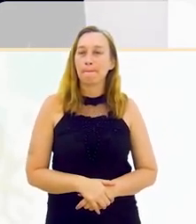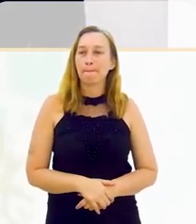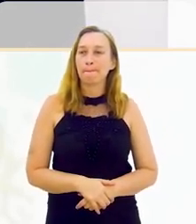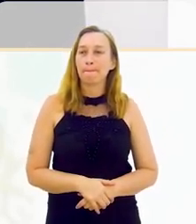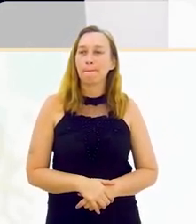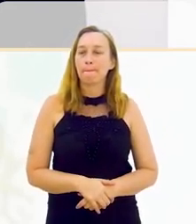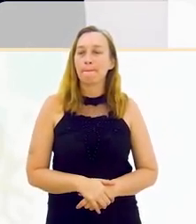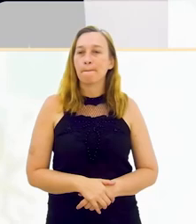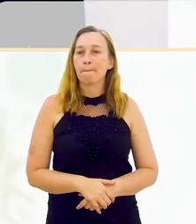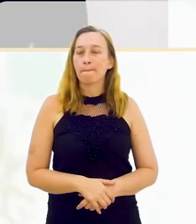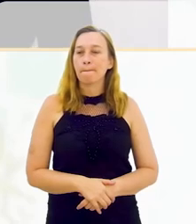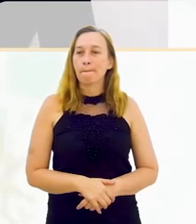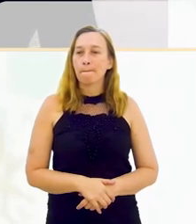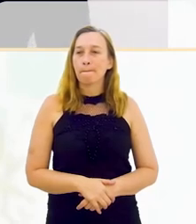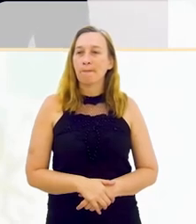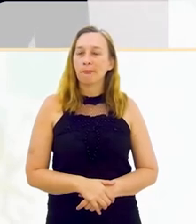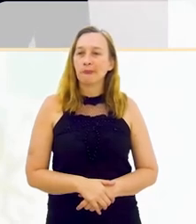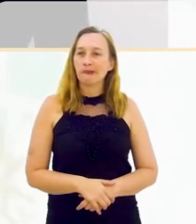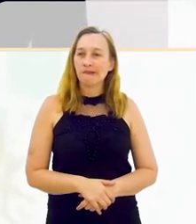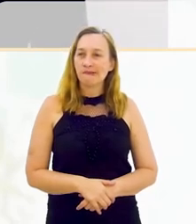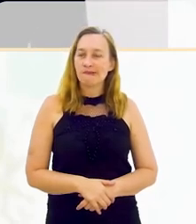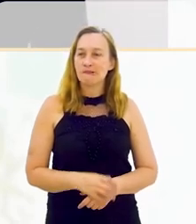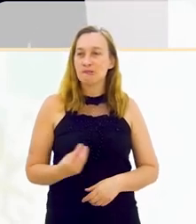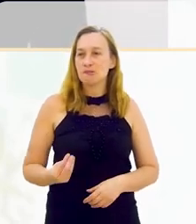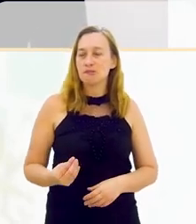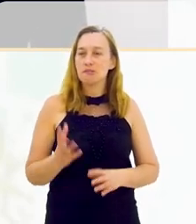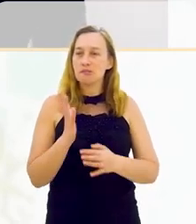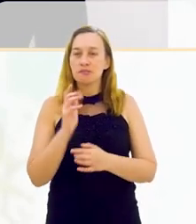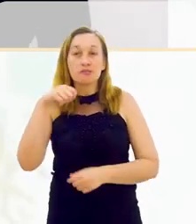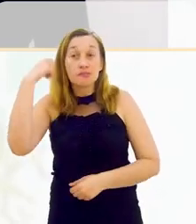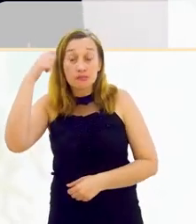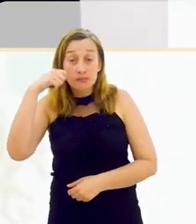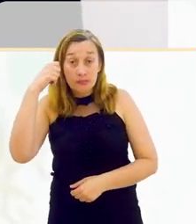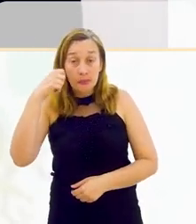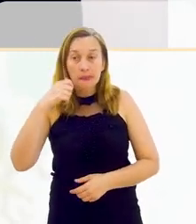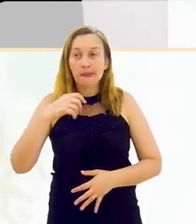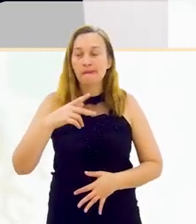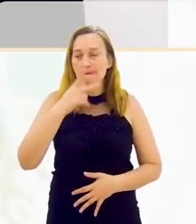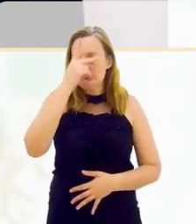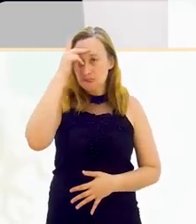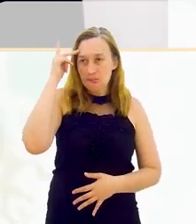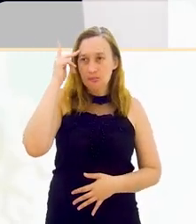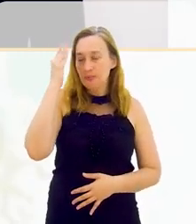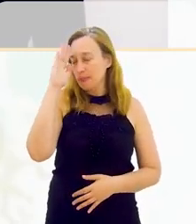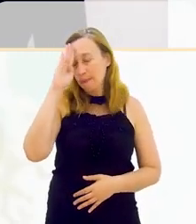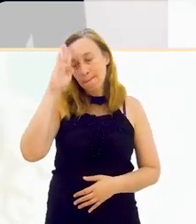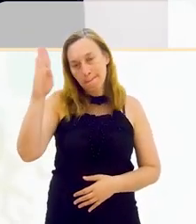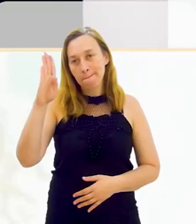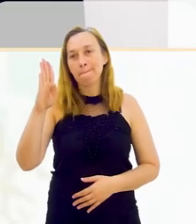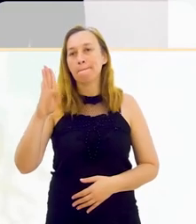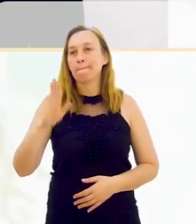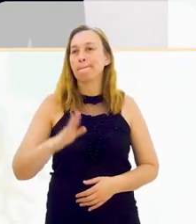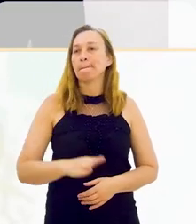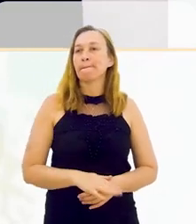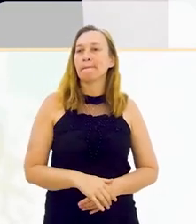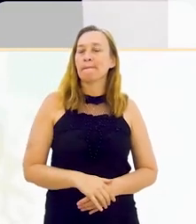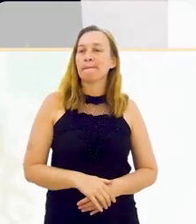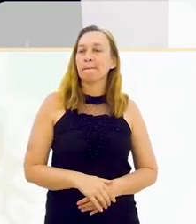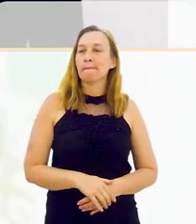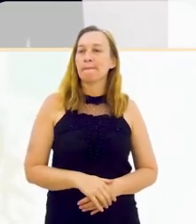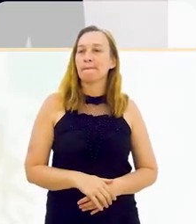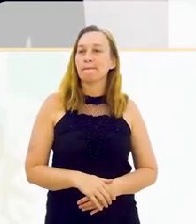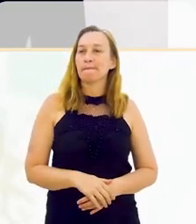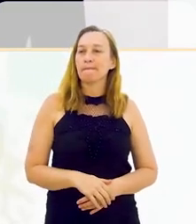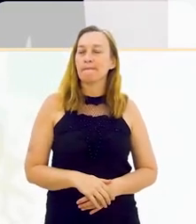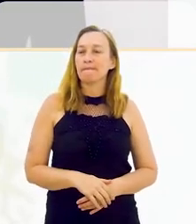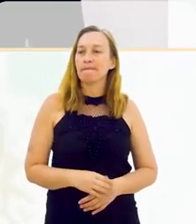Eu acho que é o exercício de todo ser humano, né? Estar presente. E para o artista, isso é crucial, estar